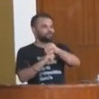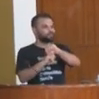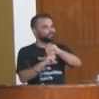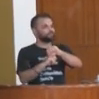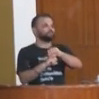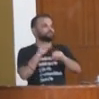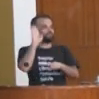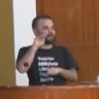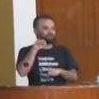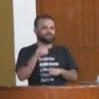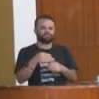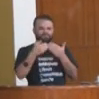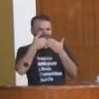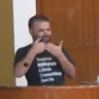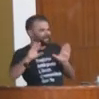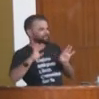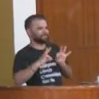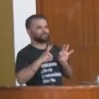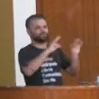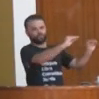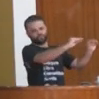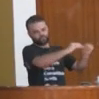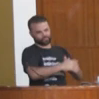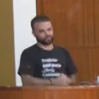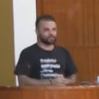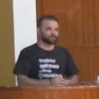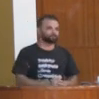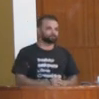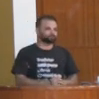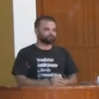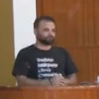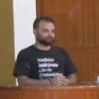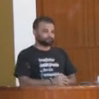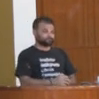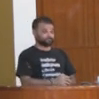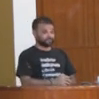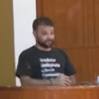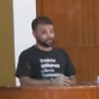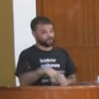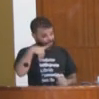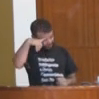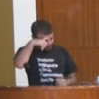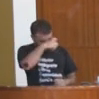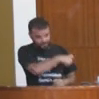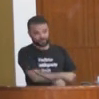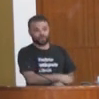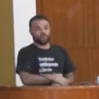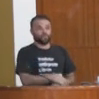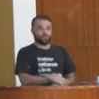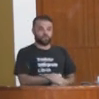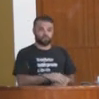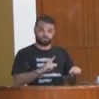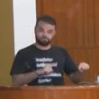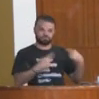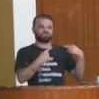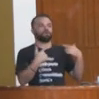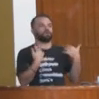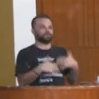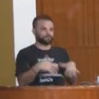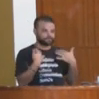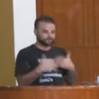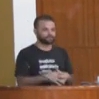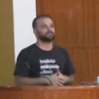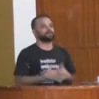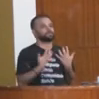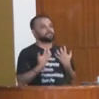a região, né? Nós estamos lá de braços abertos. É duro, né? É sensível, né? A gente ser secretário